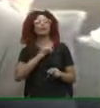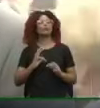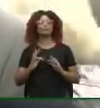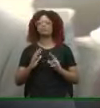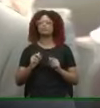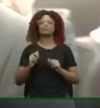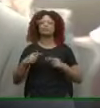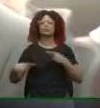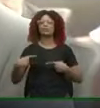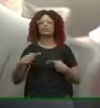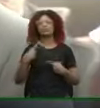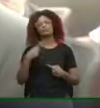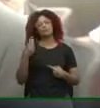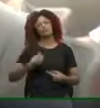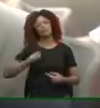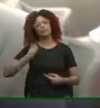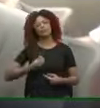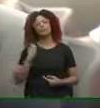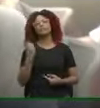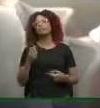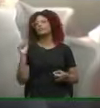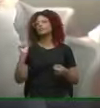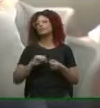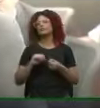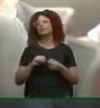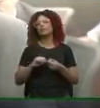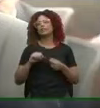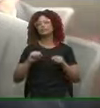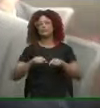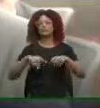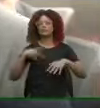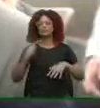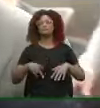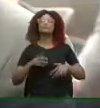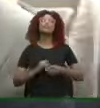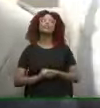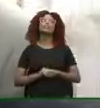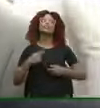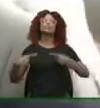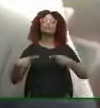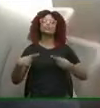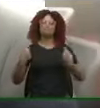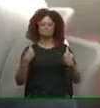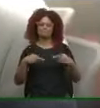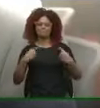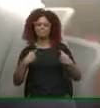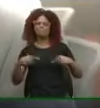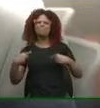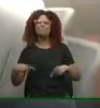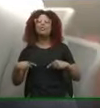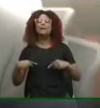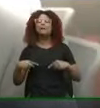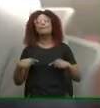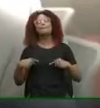vive e pelo que tu faz neste parlamento, os debates que tu provocaste aqui na casa,